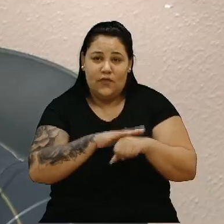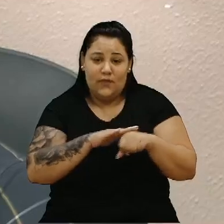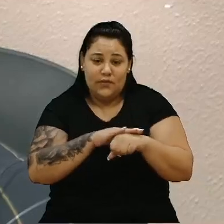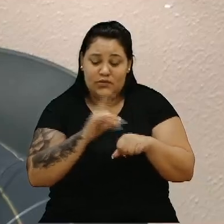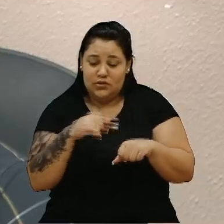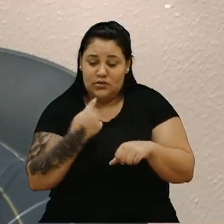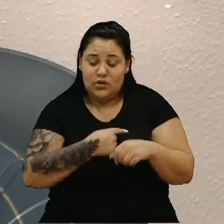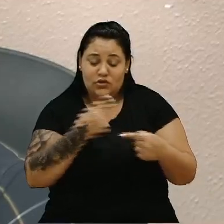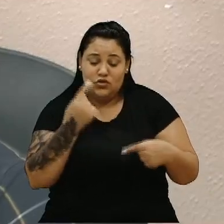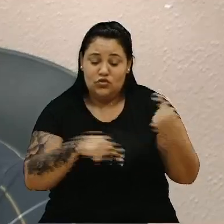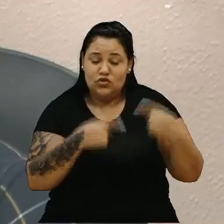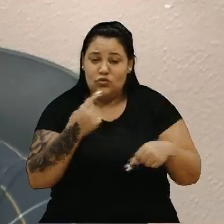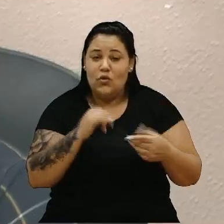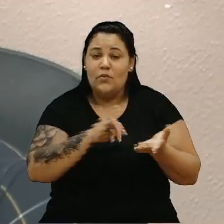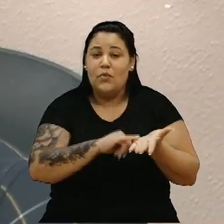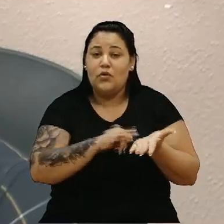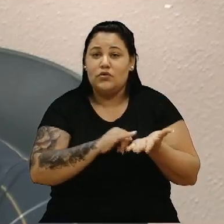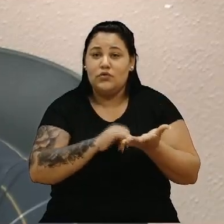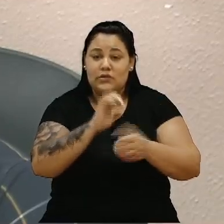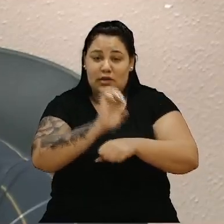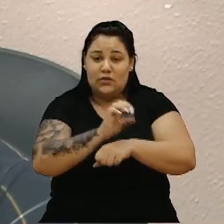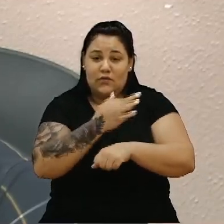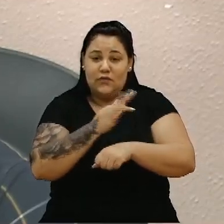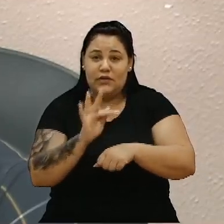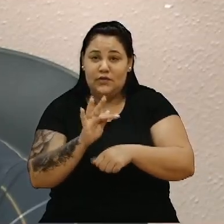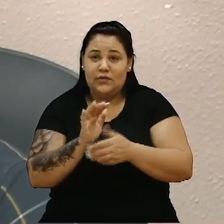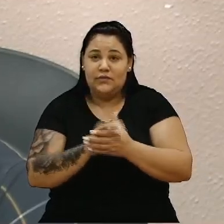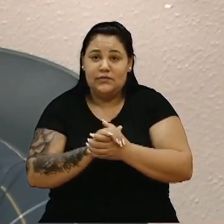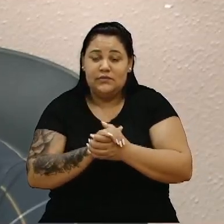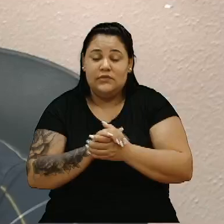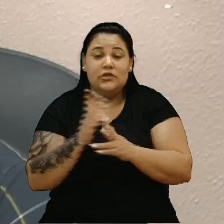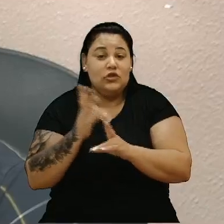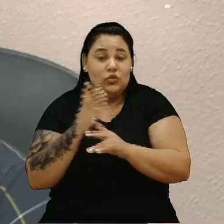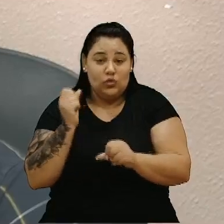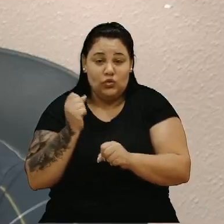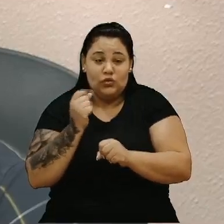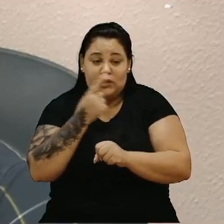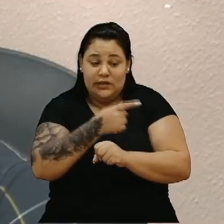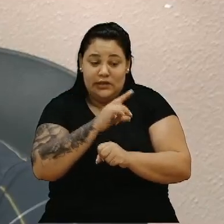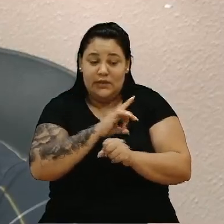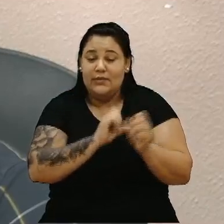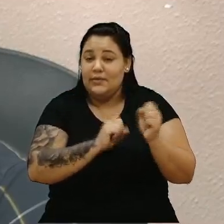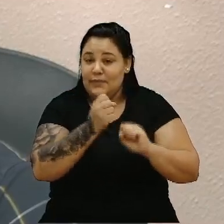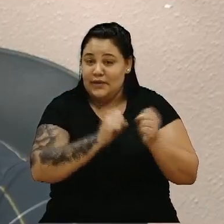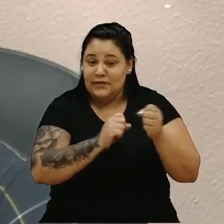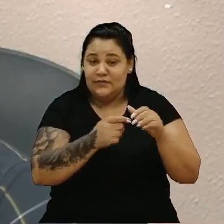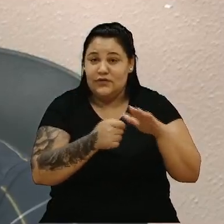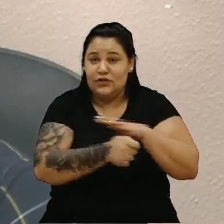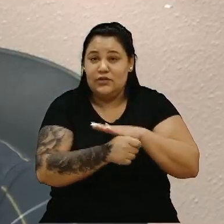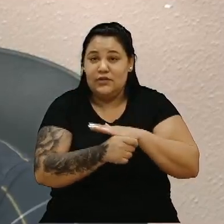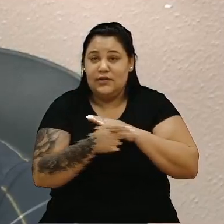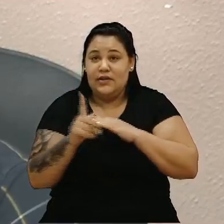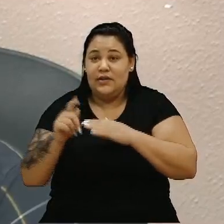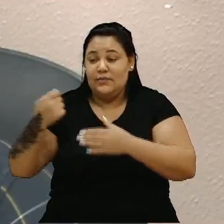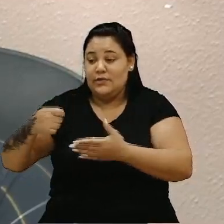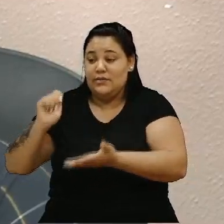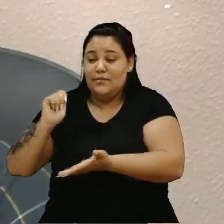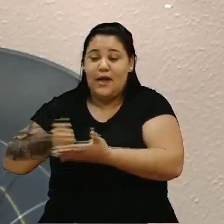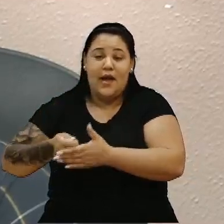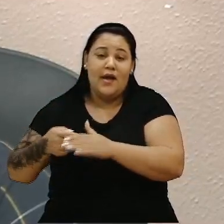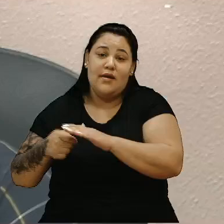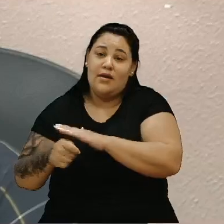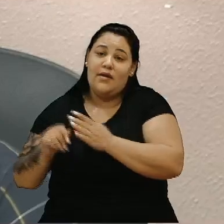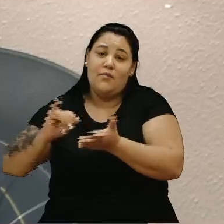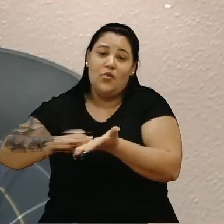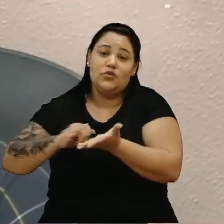estaduais e federais. E parte considerável do lucro que ele teria para a empresa, para investir na empresa, ele tem que pagar de imposto, né? Porque ele tem